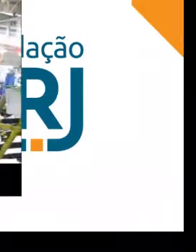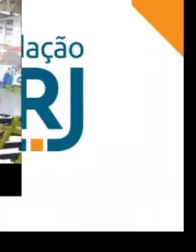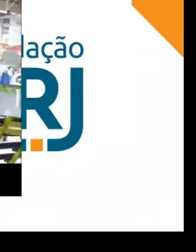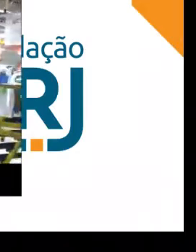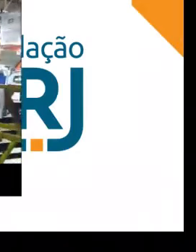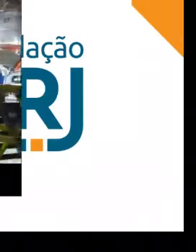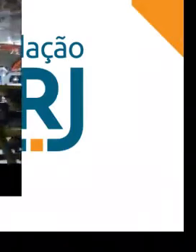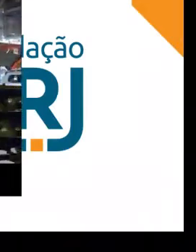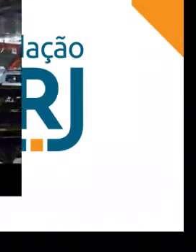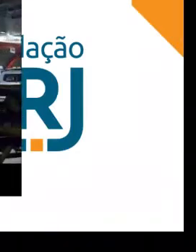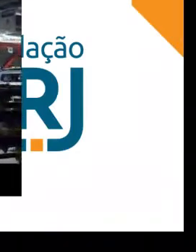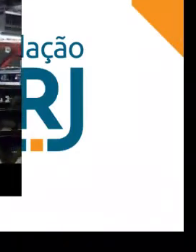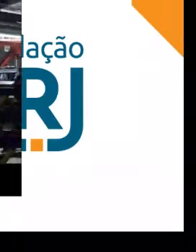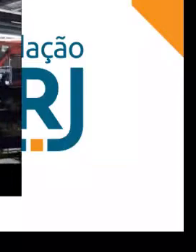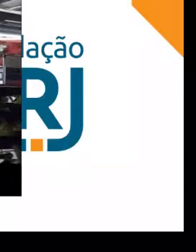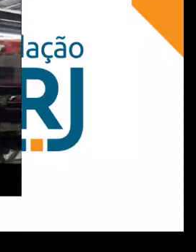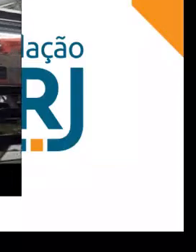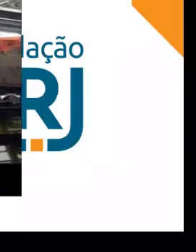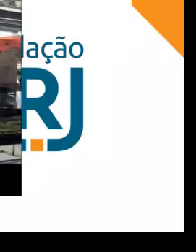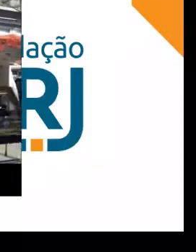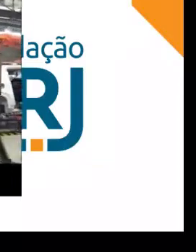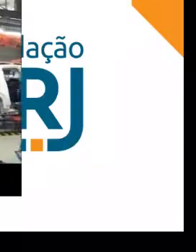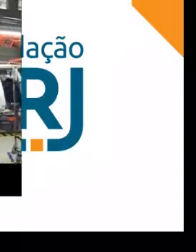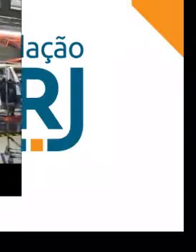você vê aqui um Renegade,